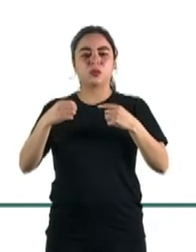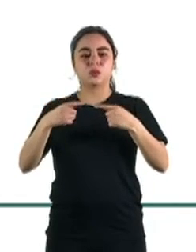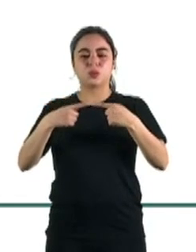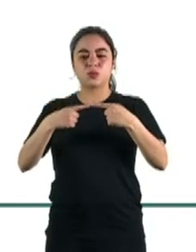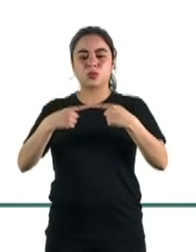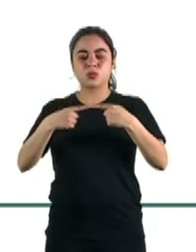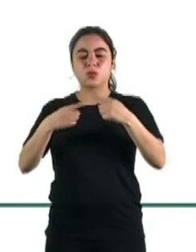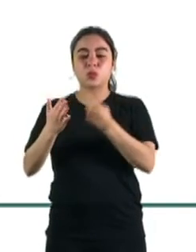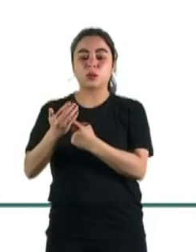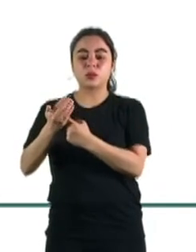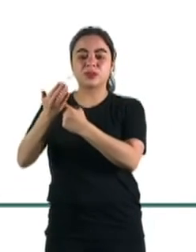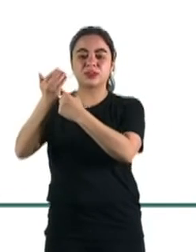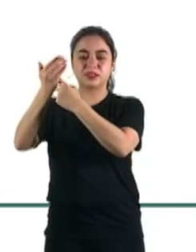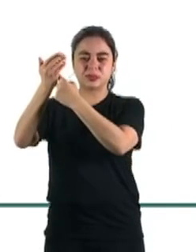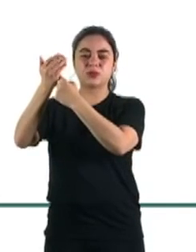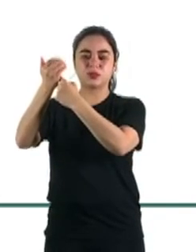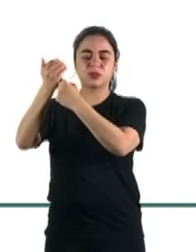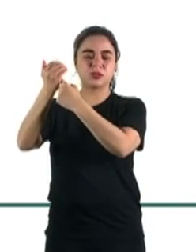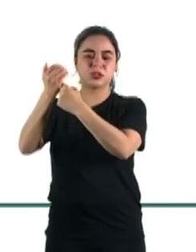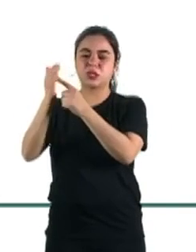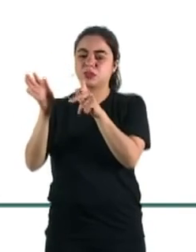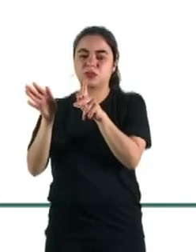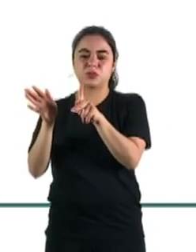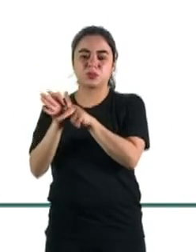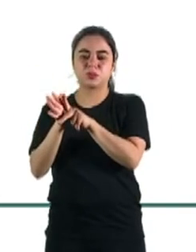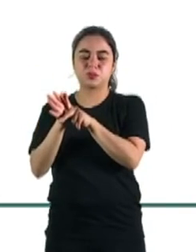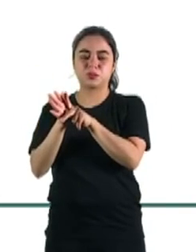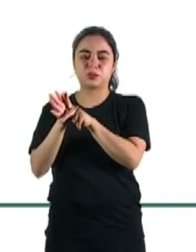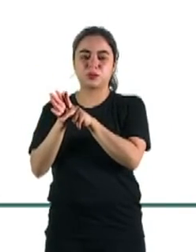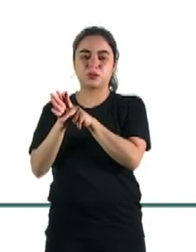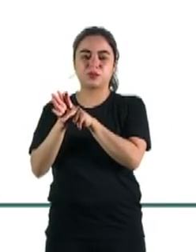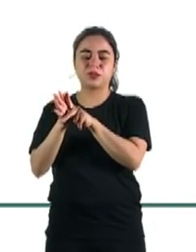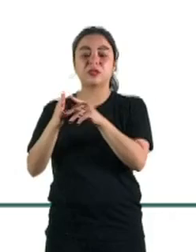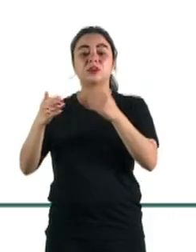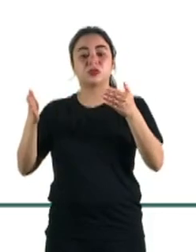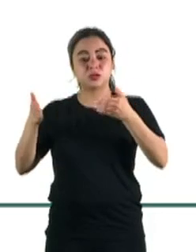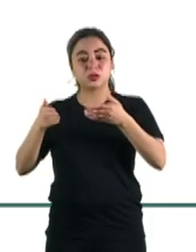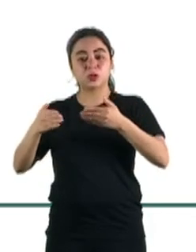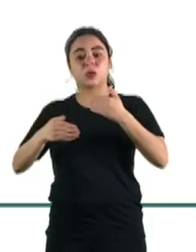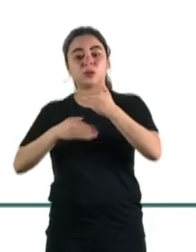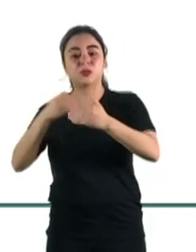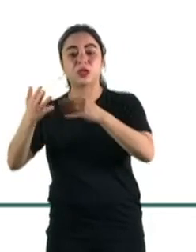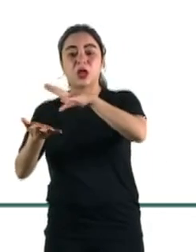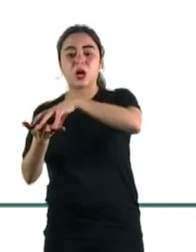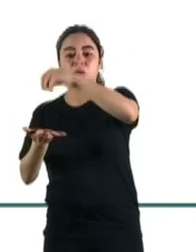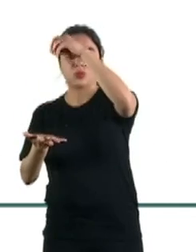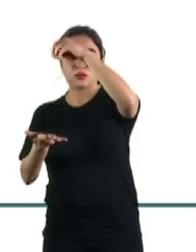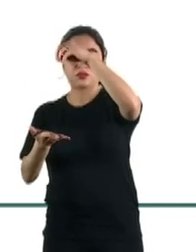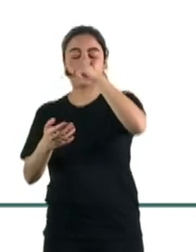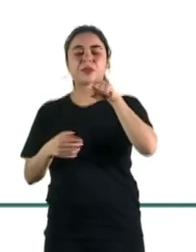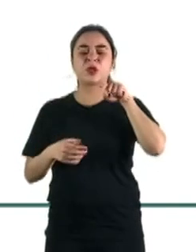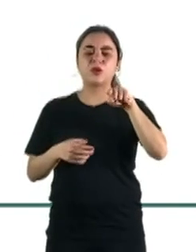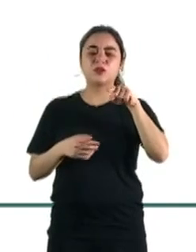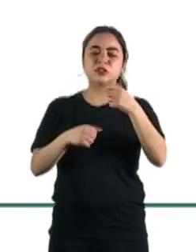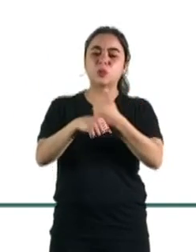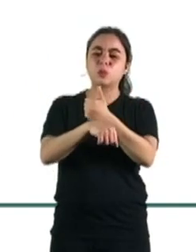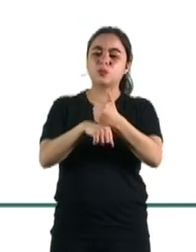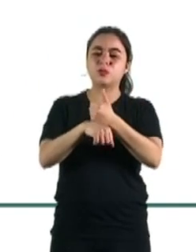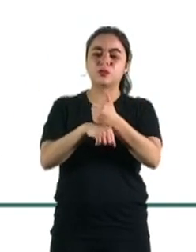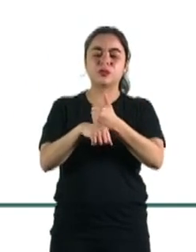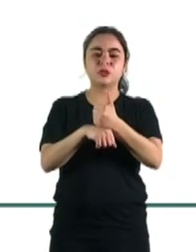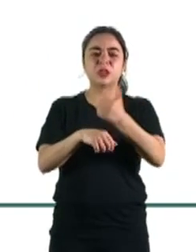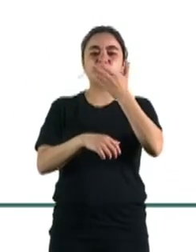as tecnologias típicas, dessa jornada para a nuvem. Você se tornará um profissional